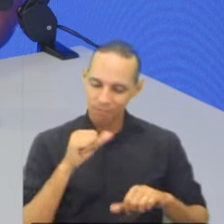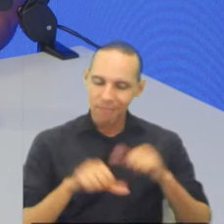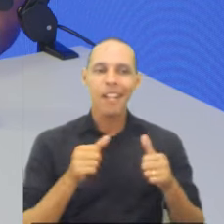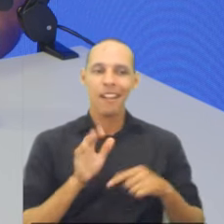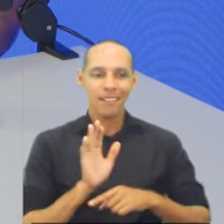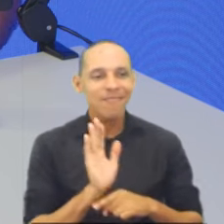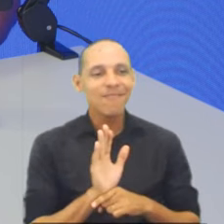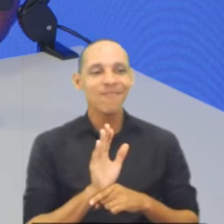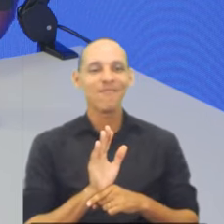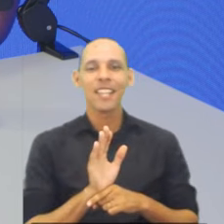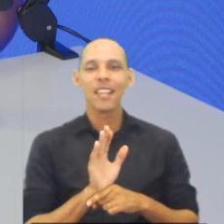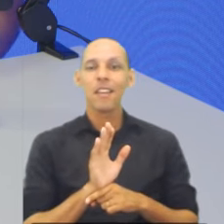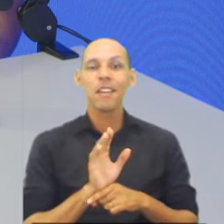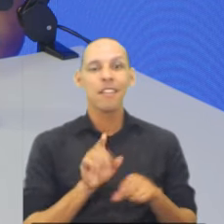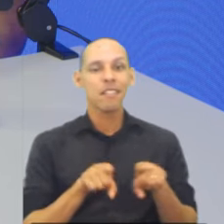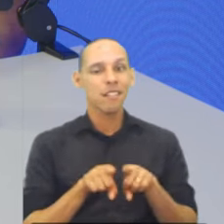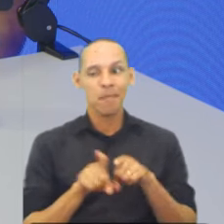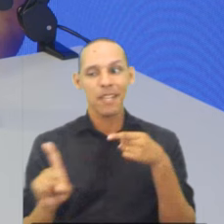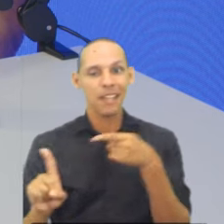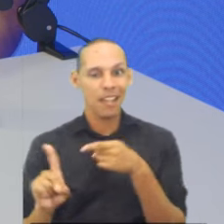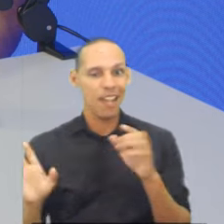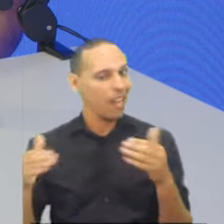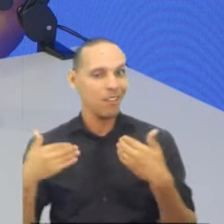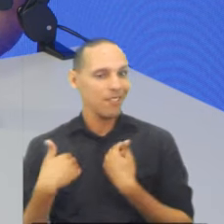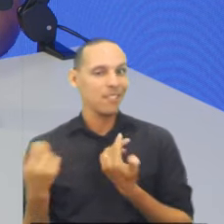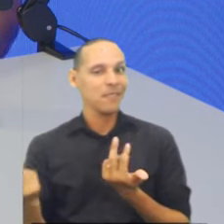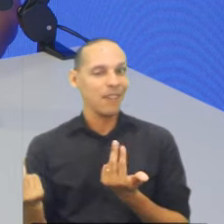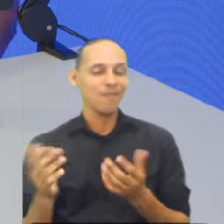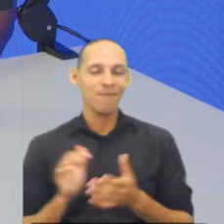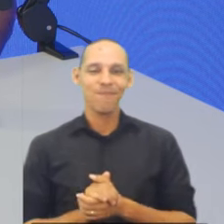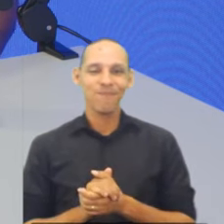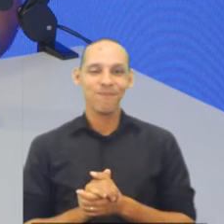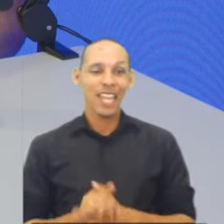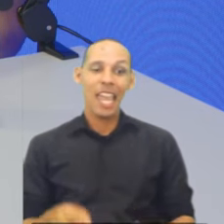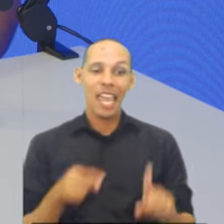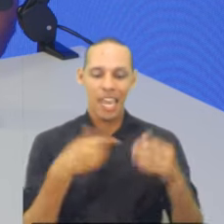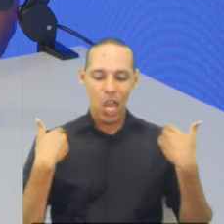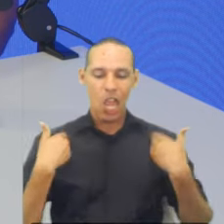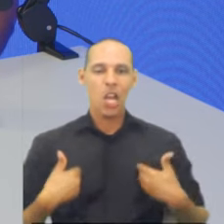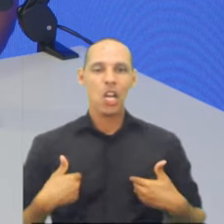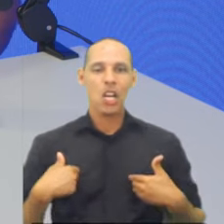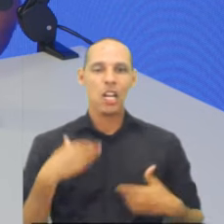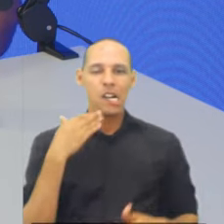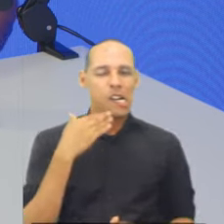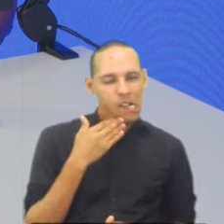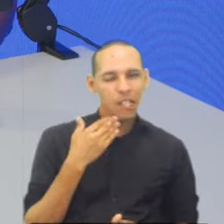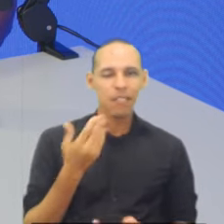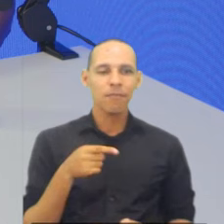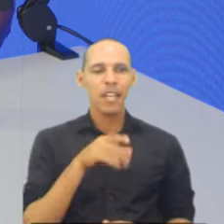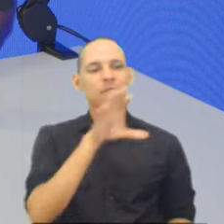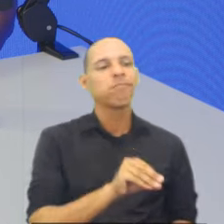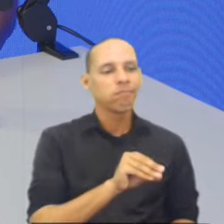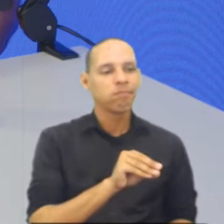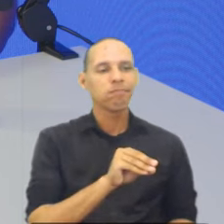mais expansivo Mas eu também tenho que trabalhar isso na pessoa autista eu também tenho que trabalhar isso na pessoa que tem uma deformidade corporal que foi calada que